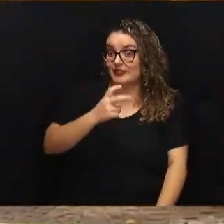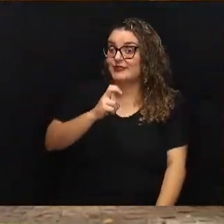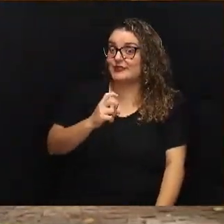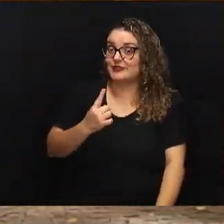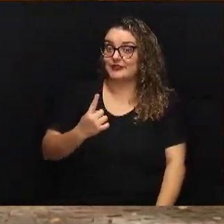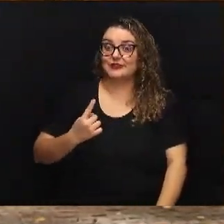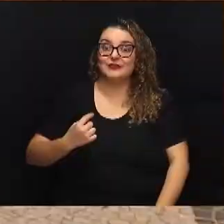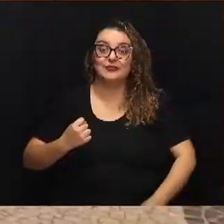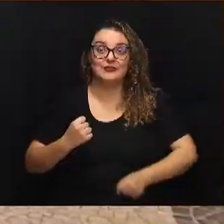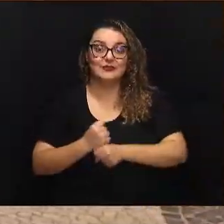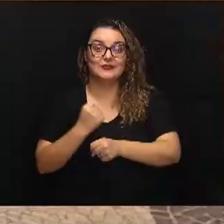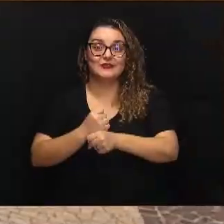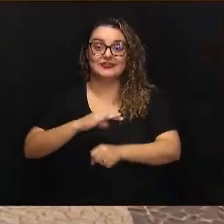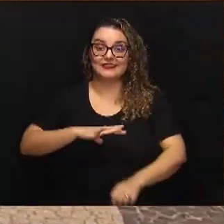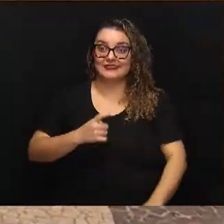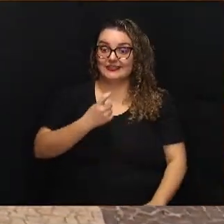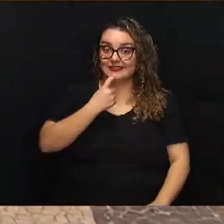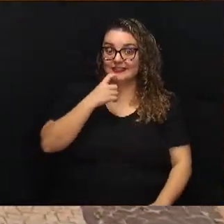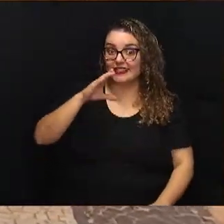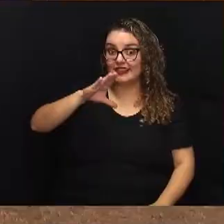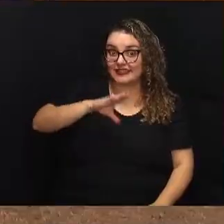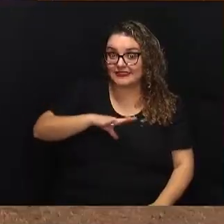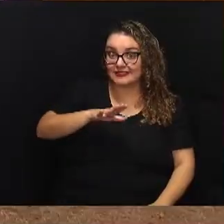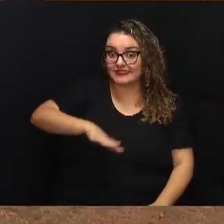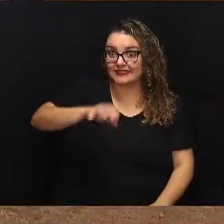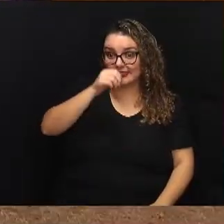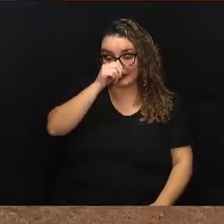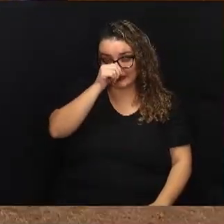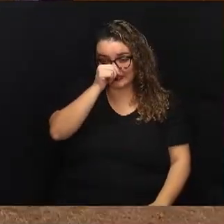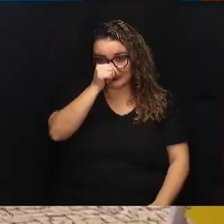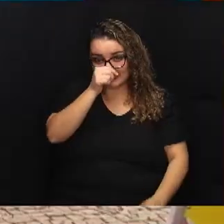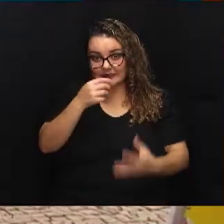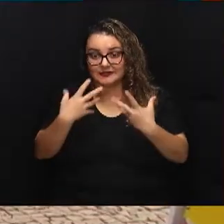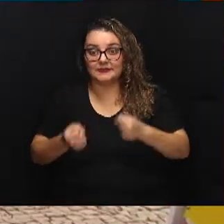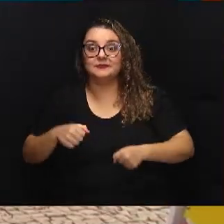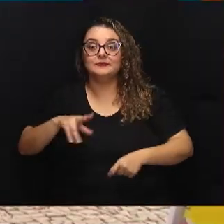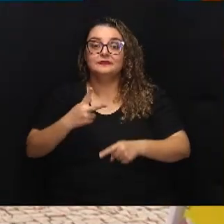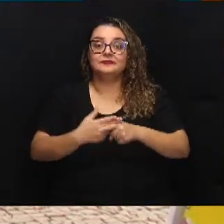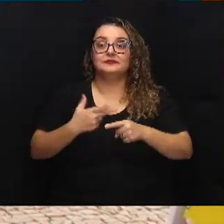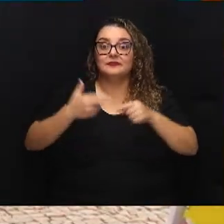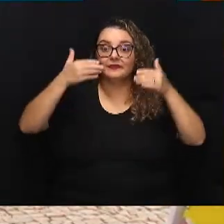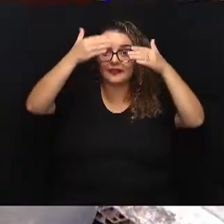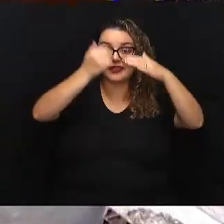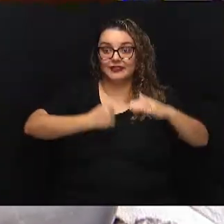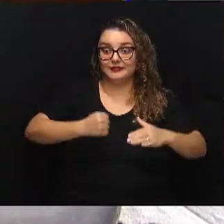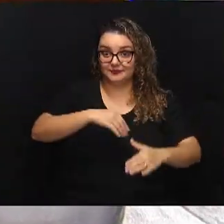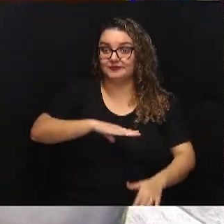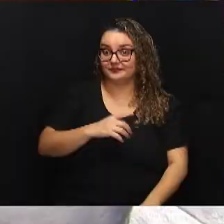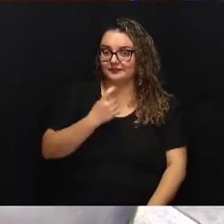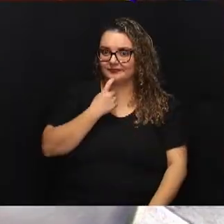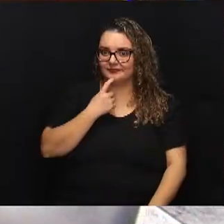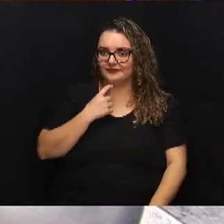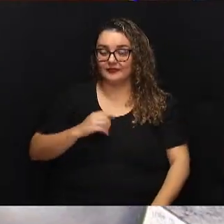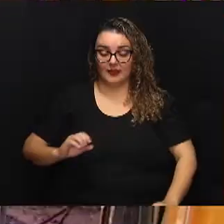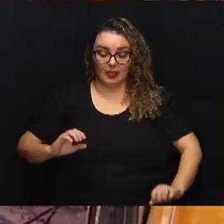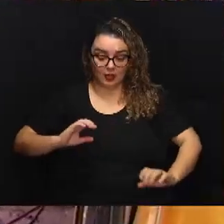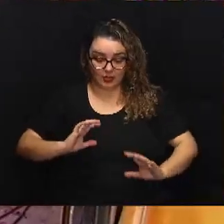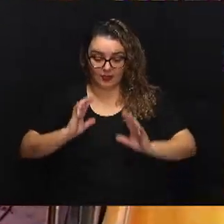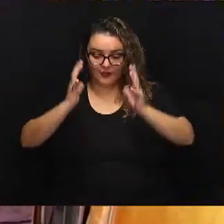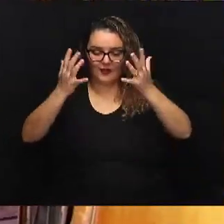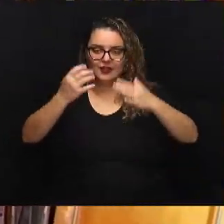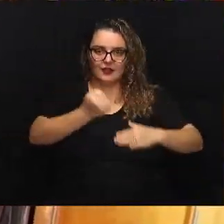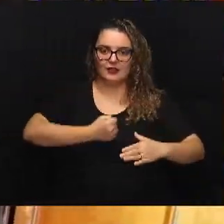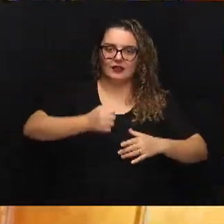251 anos de Campinas, a cidade recebe mais uma edição do Chefes Campinas, um festival gastronômico